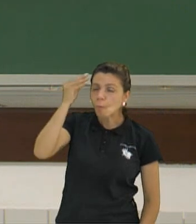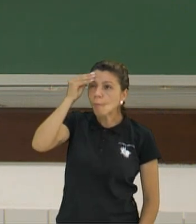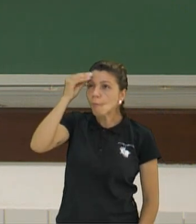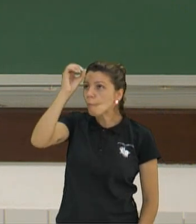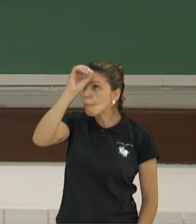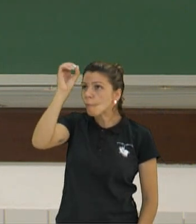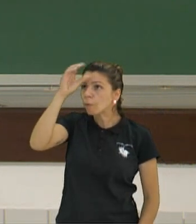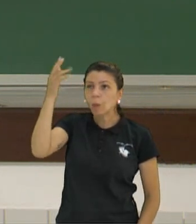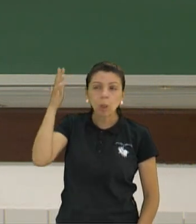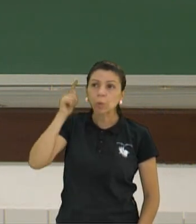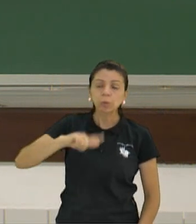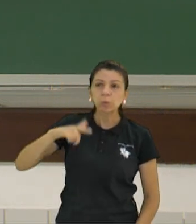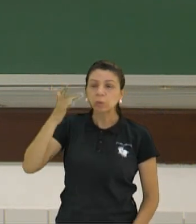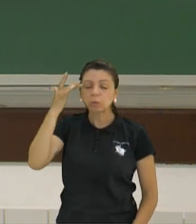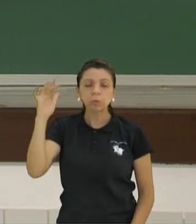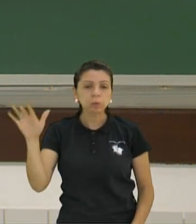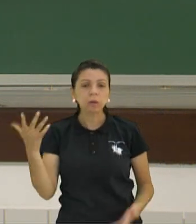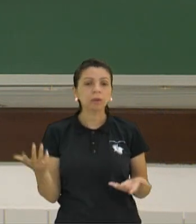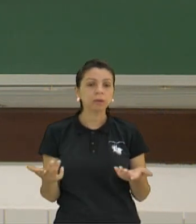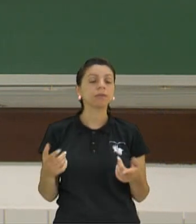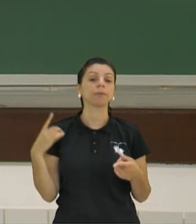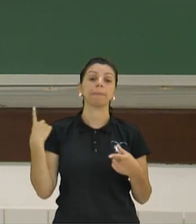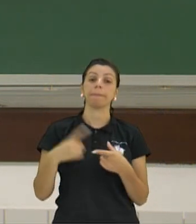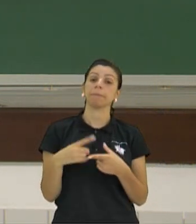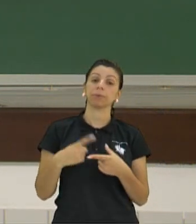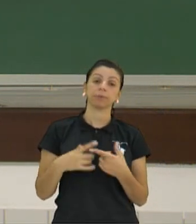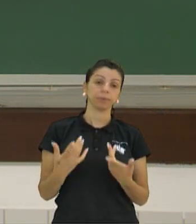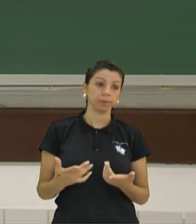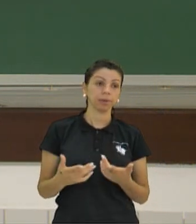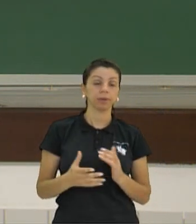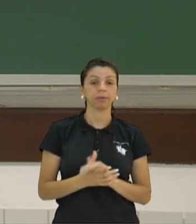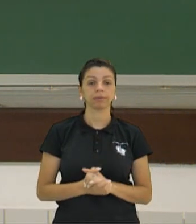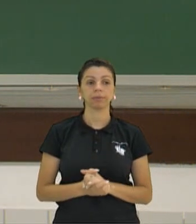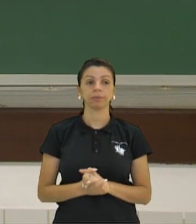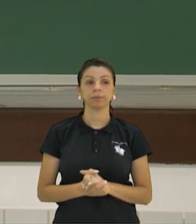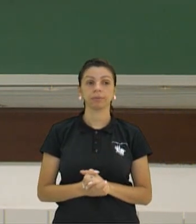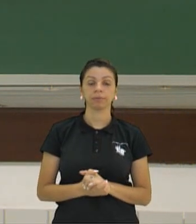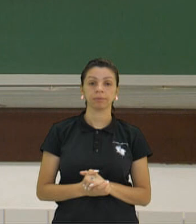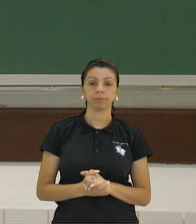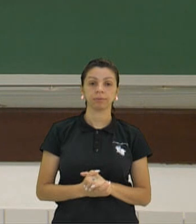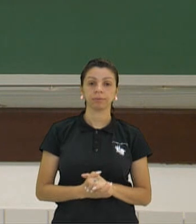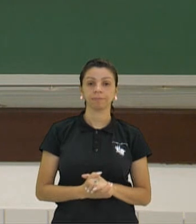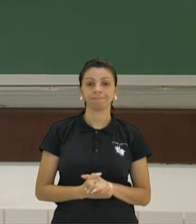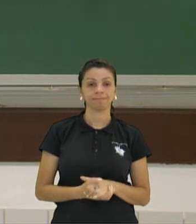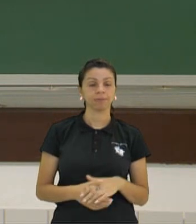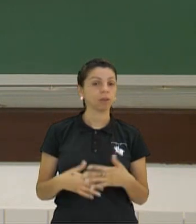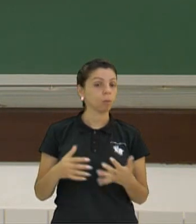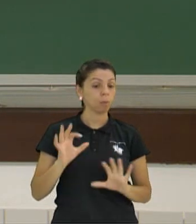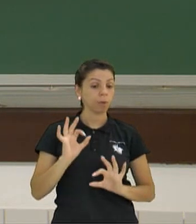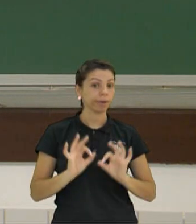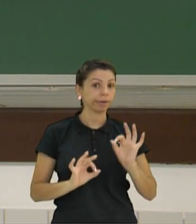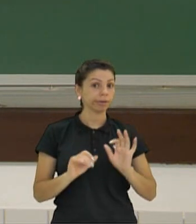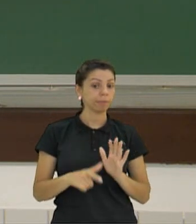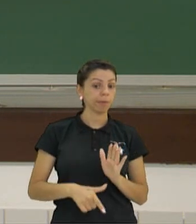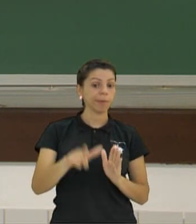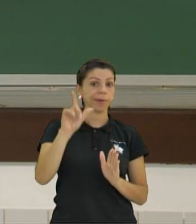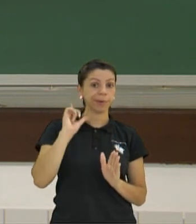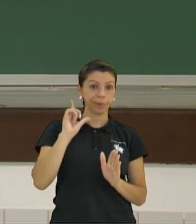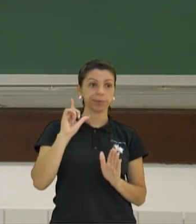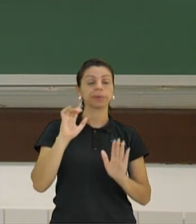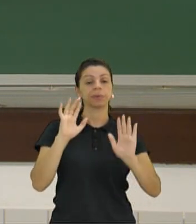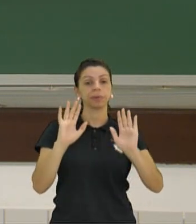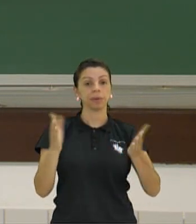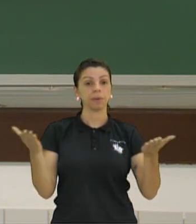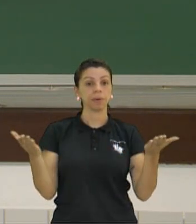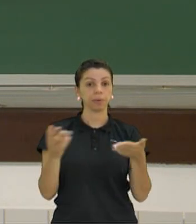ai, não consigo, ai, não sei. Por quê? Porque nós não planejamos. Então, agora, vamos